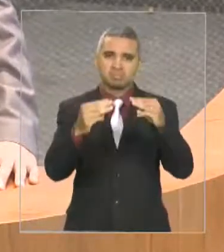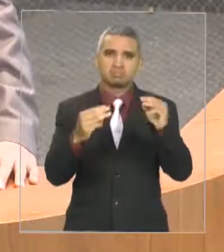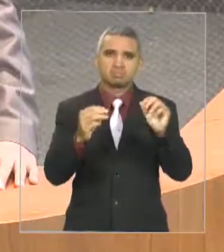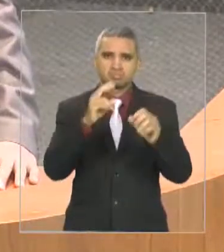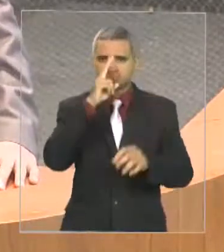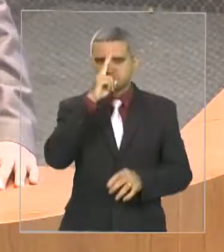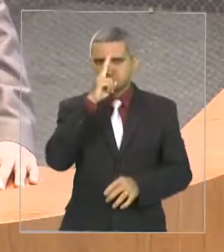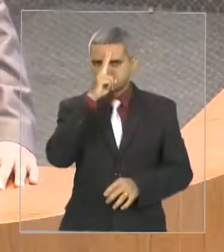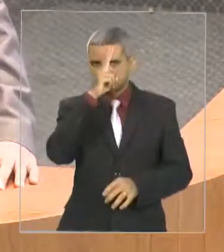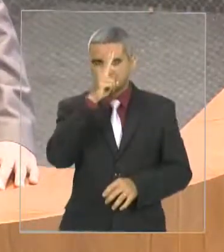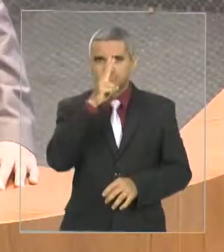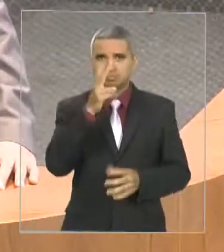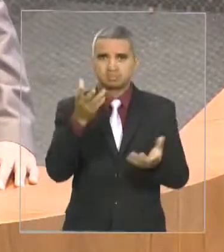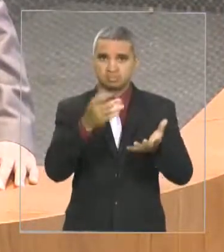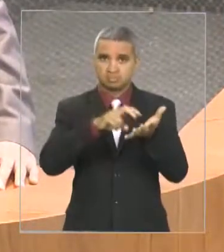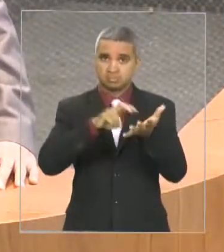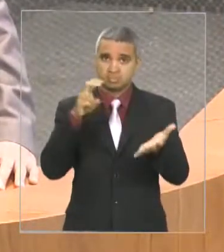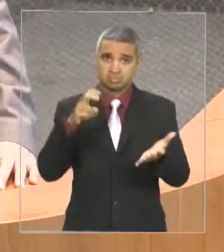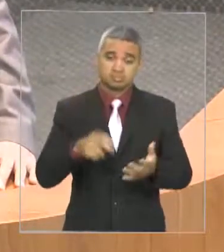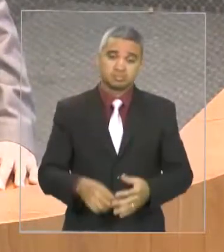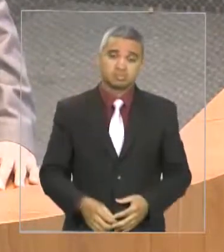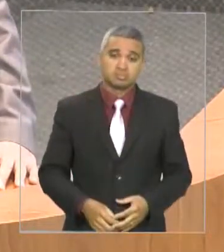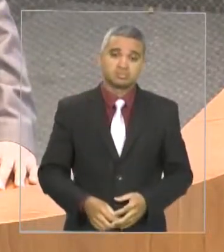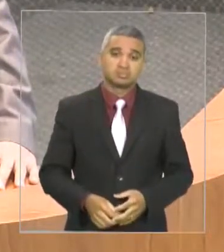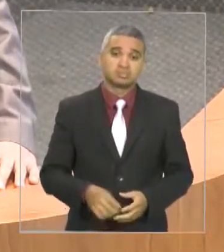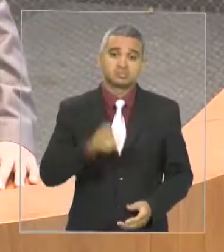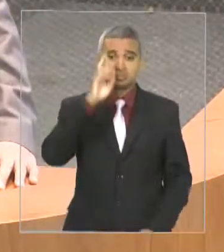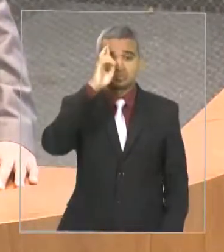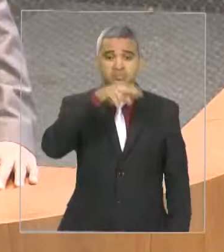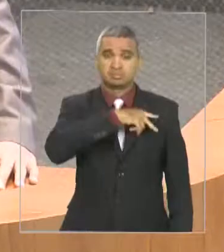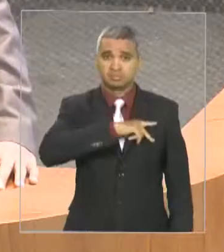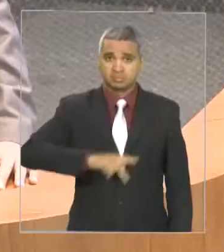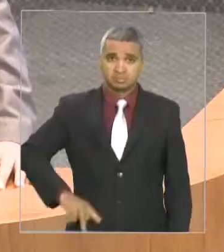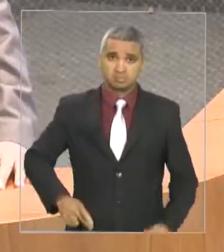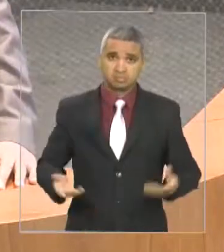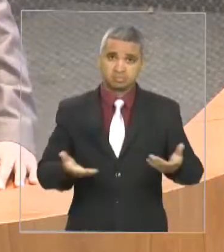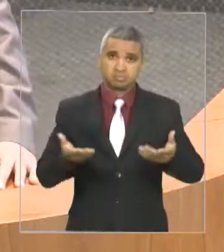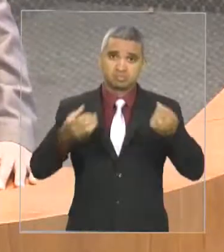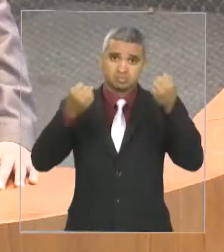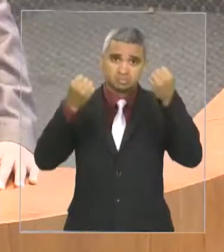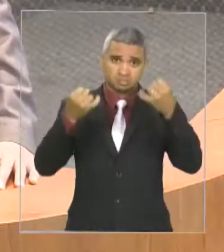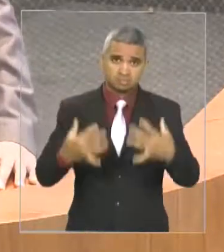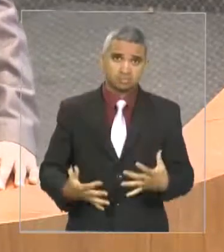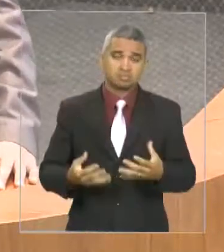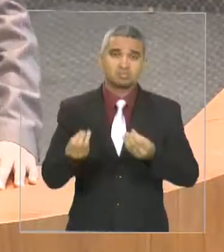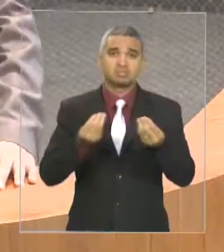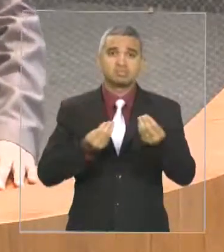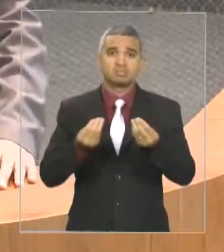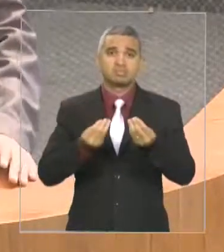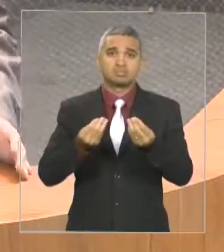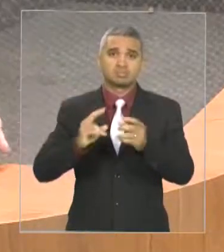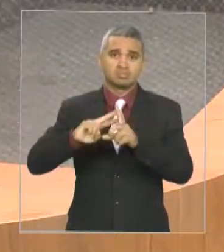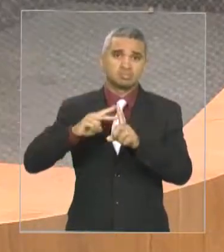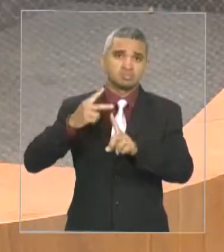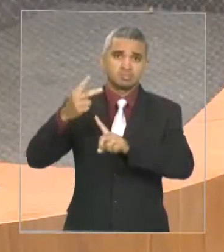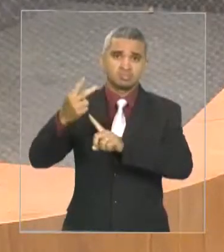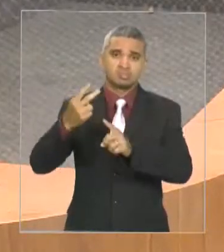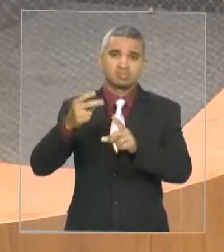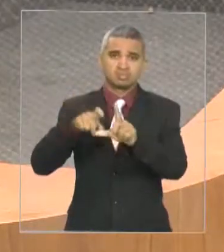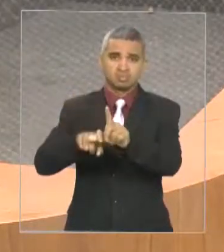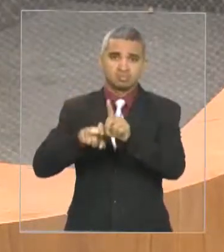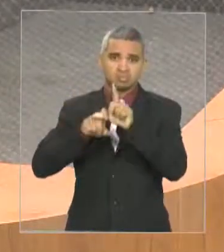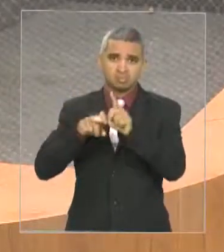reportar mais uma vez à questão do reajuste da tarifa da conta de energia elétrica no estado do